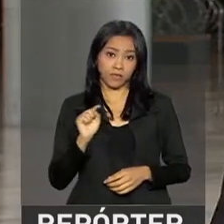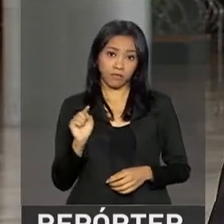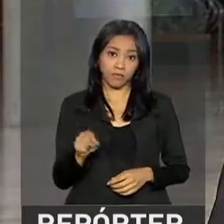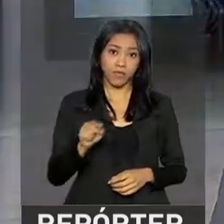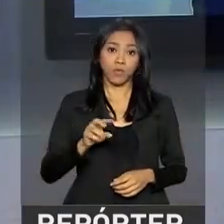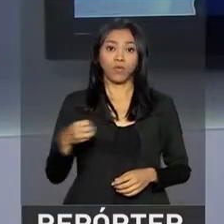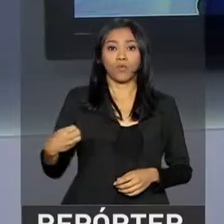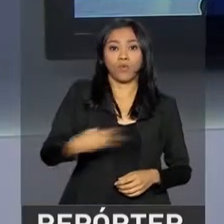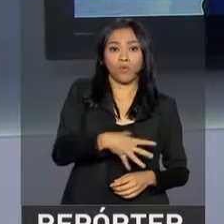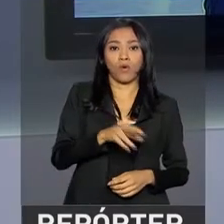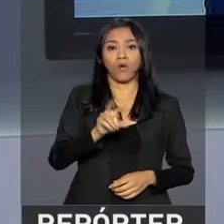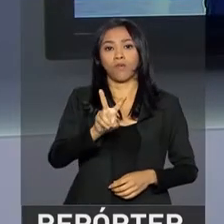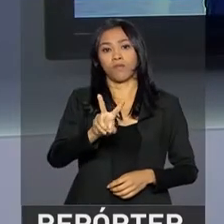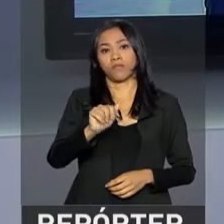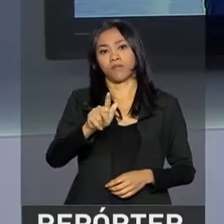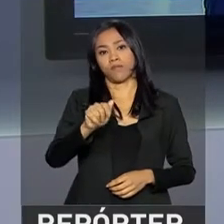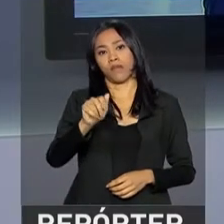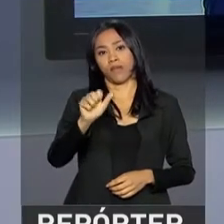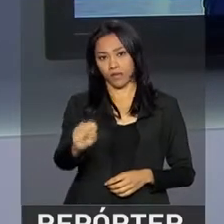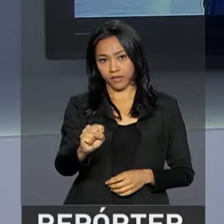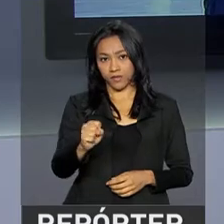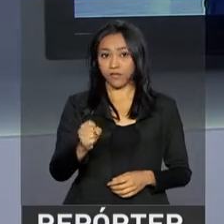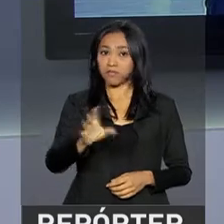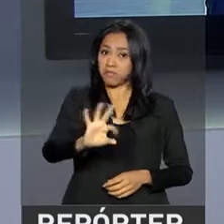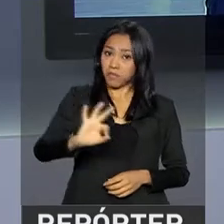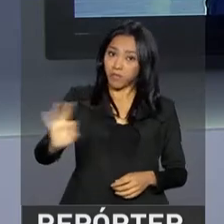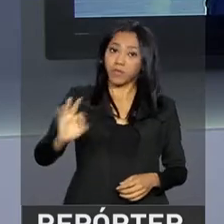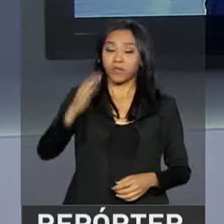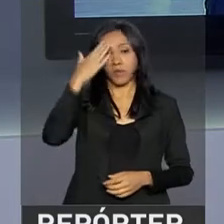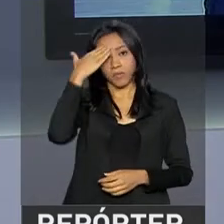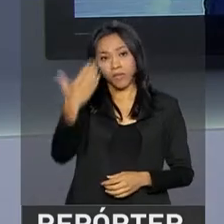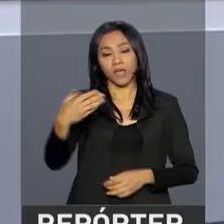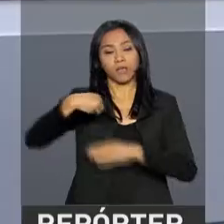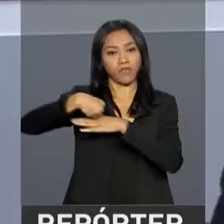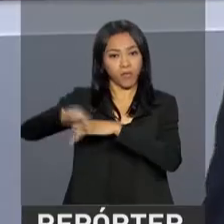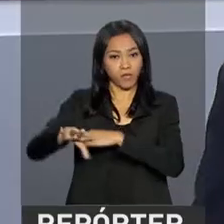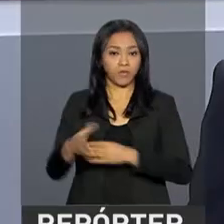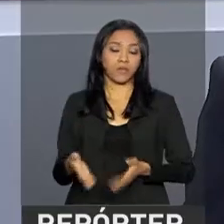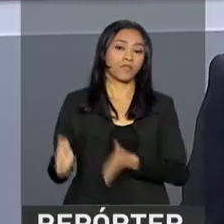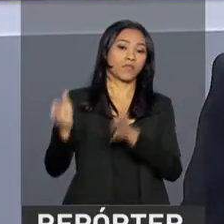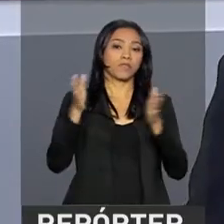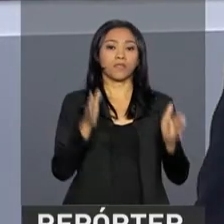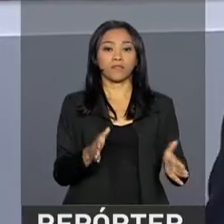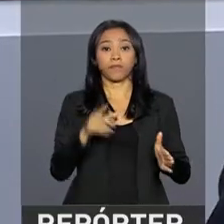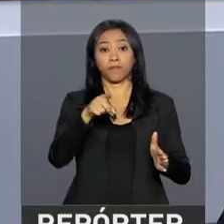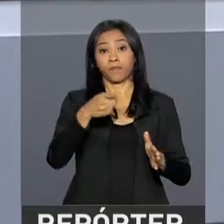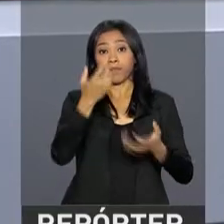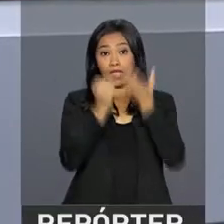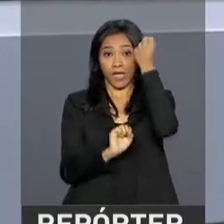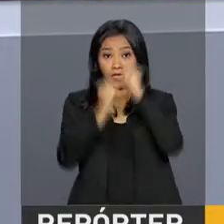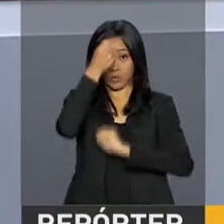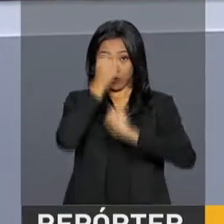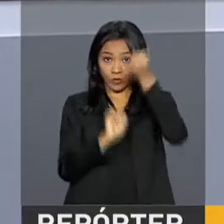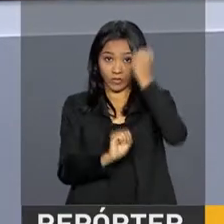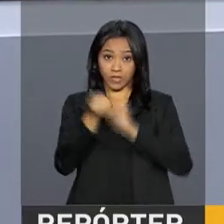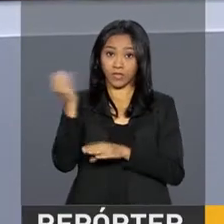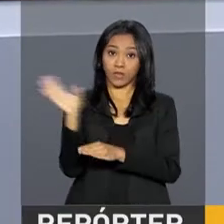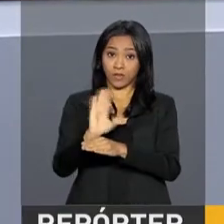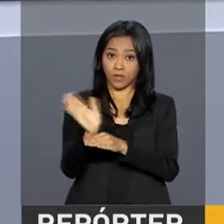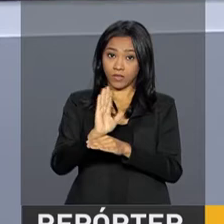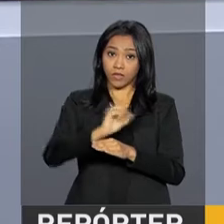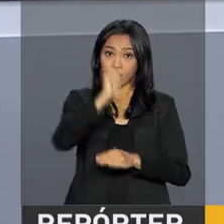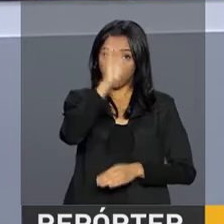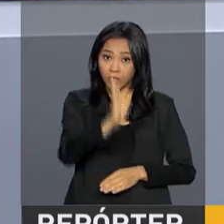vagas roberto contínuo está ótimo obrigado nem pereira pelas informações a indústria cinematográfica brasileira é